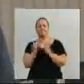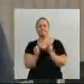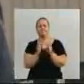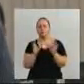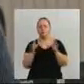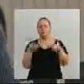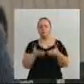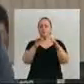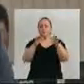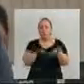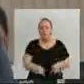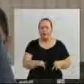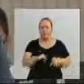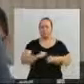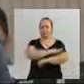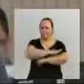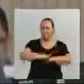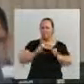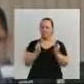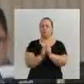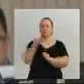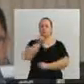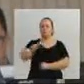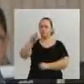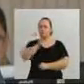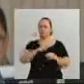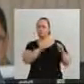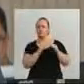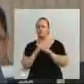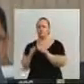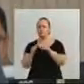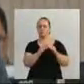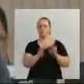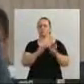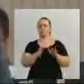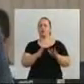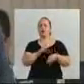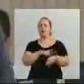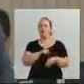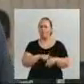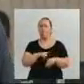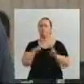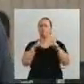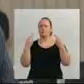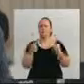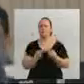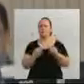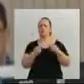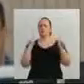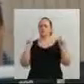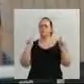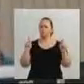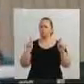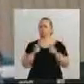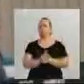de moradores daquela rua, com a Associação de Moradores, em vários momentos, reuniões, manifestações, importantes tratativas.